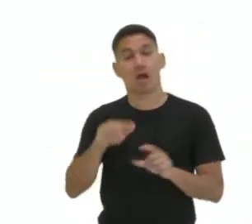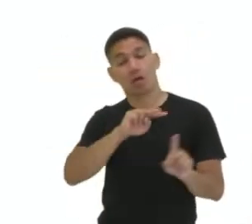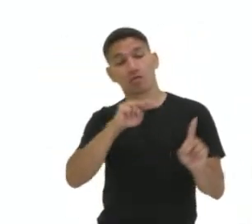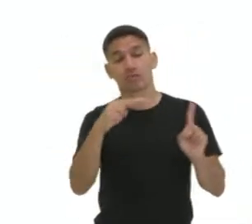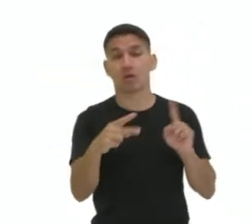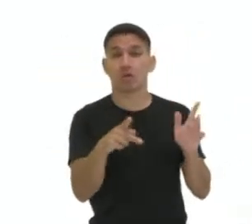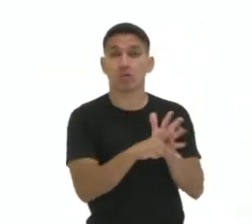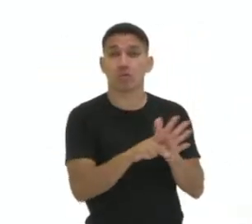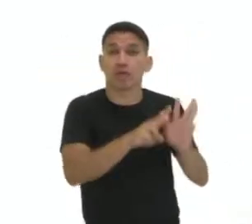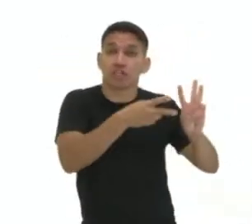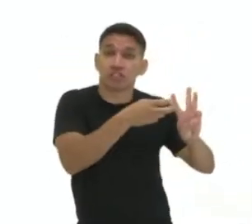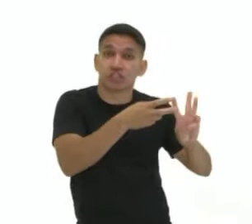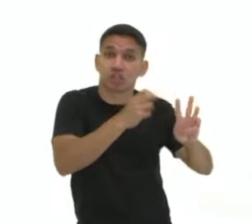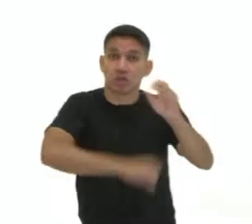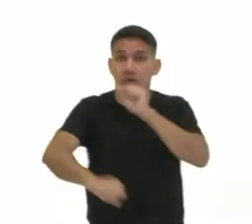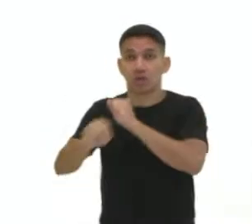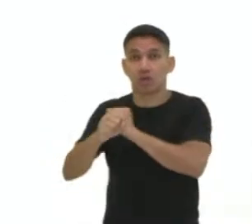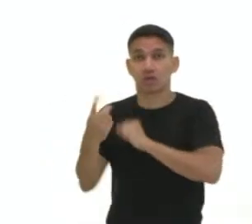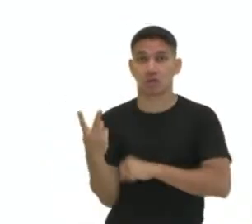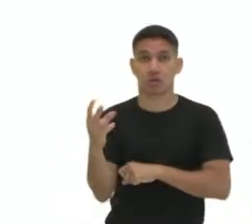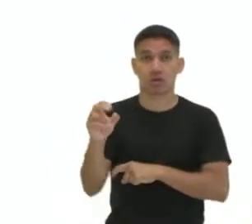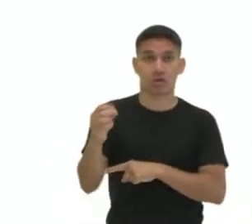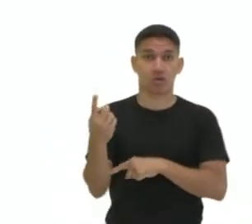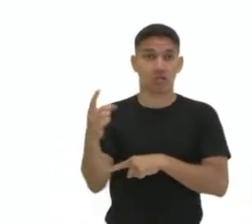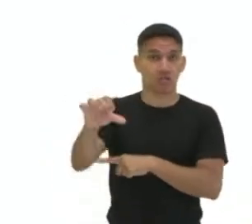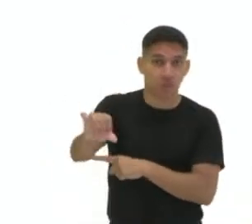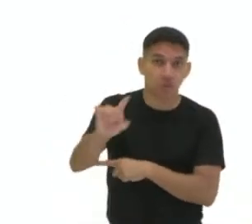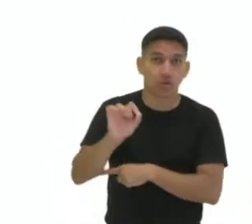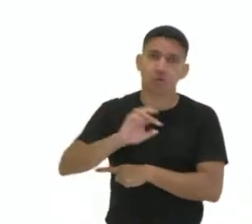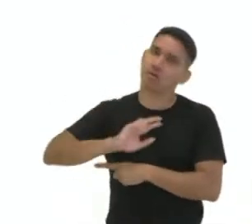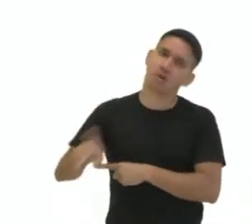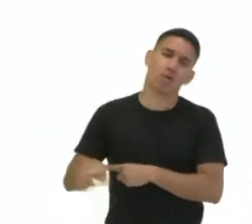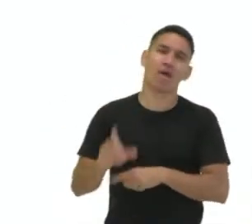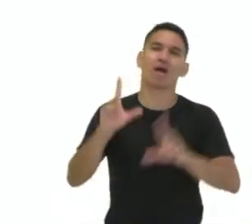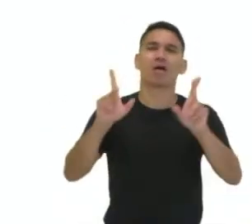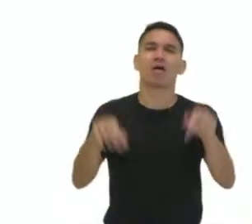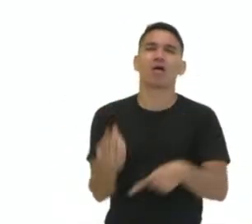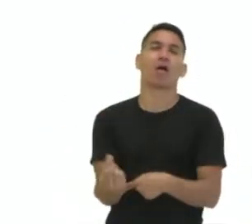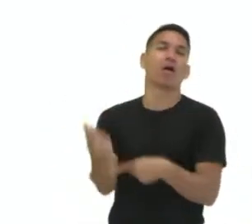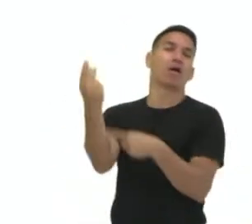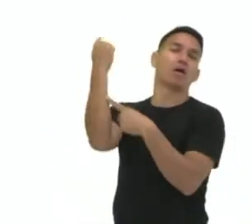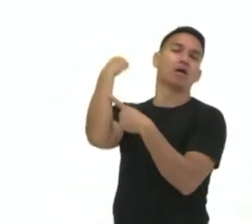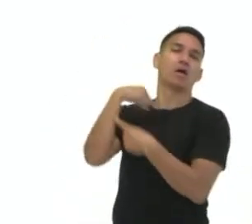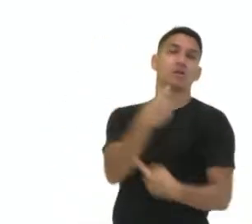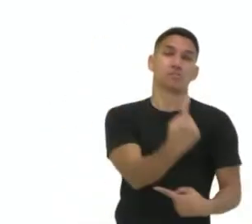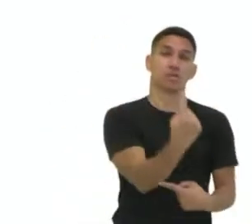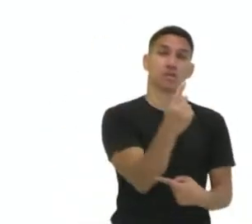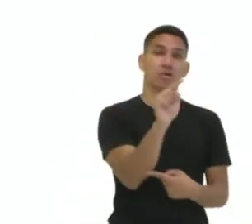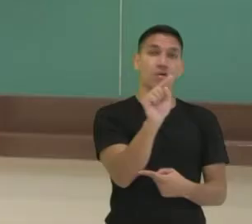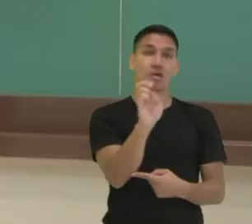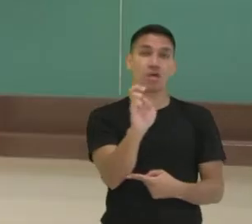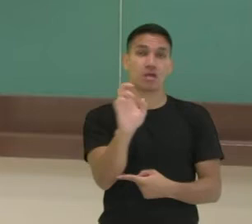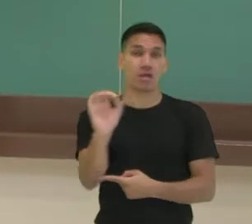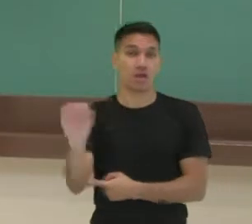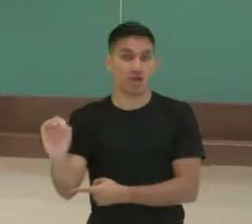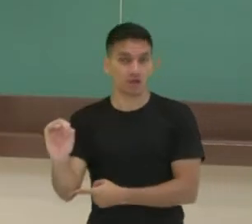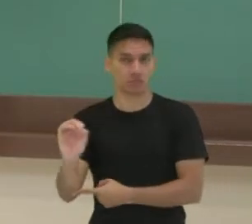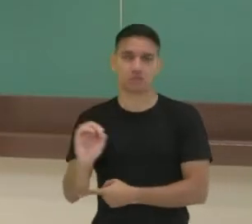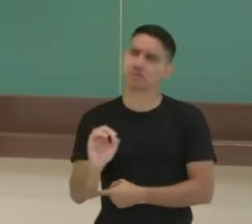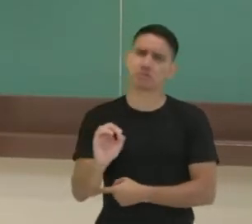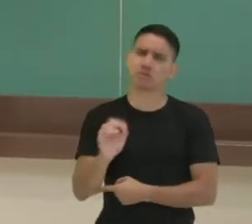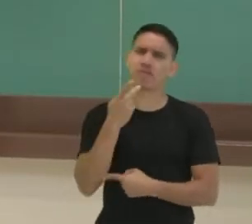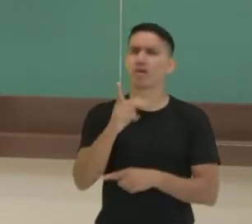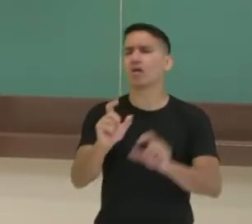2019 não é mais, e não mais para o índio de 1500, diz Denilson Baniva, ou seja, a gente